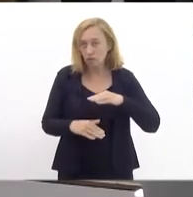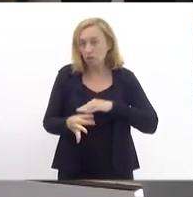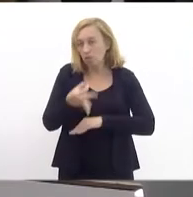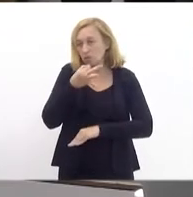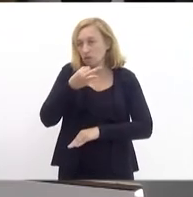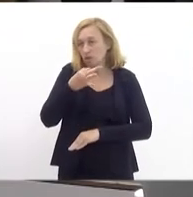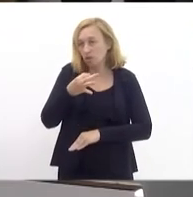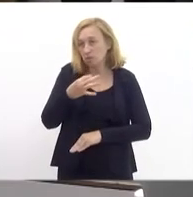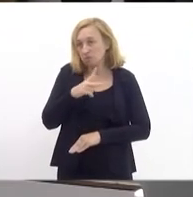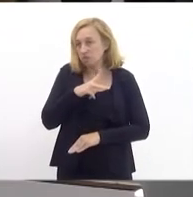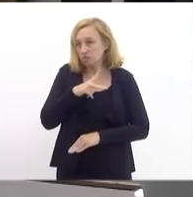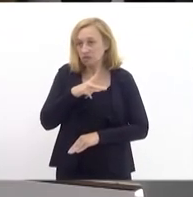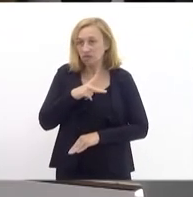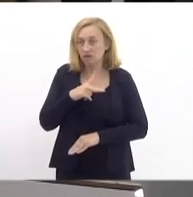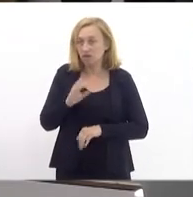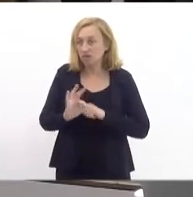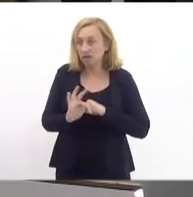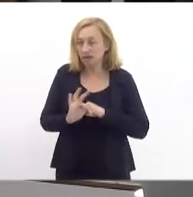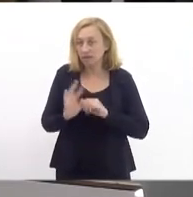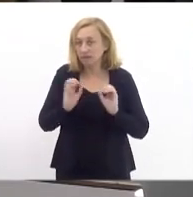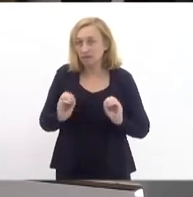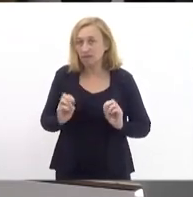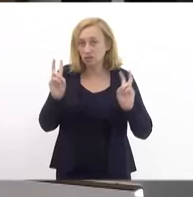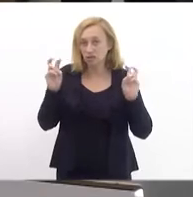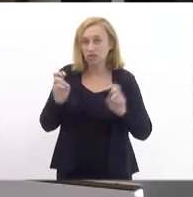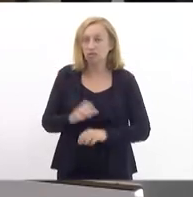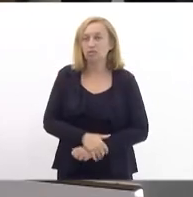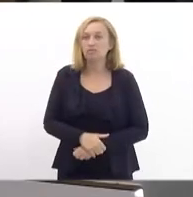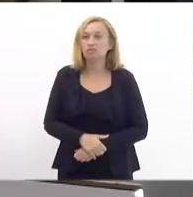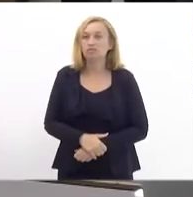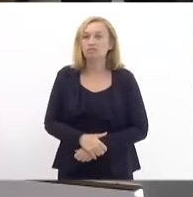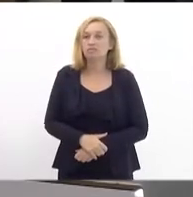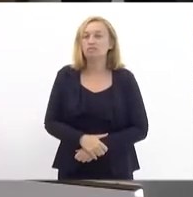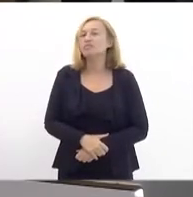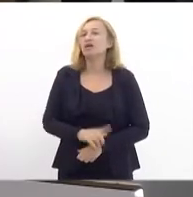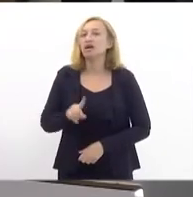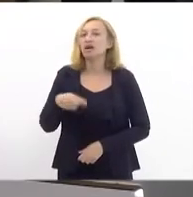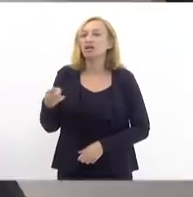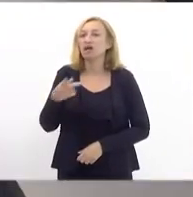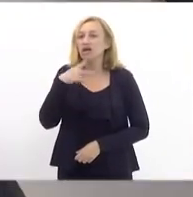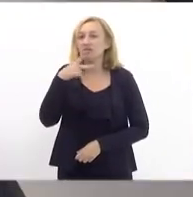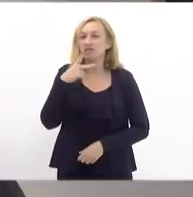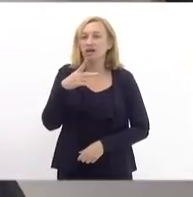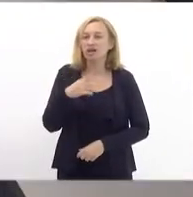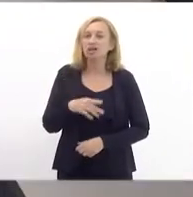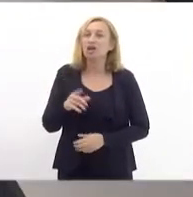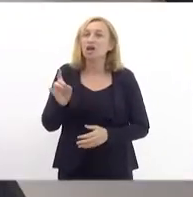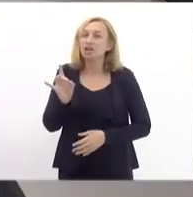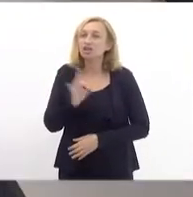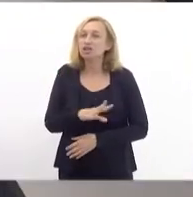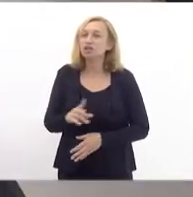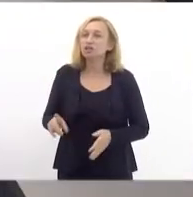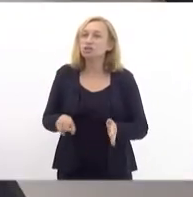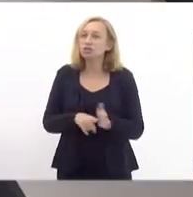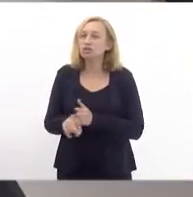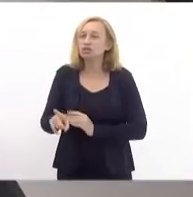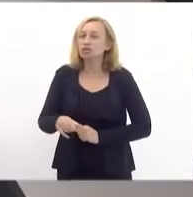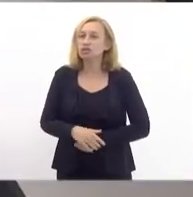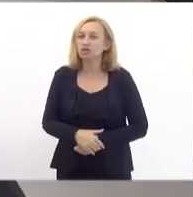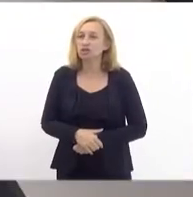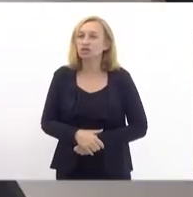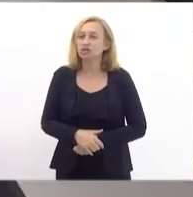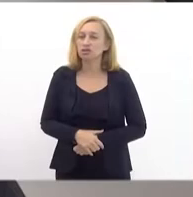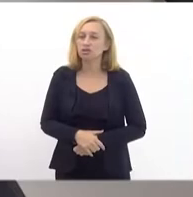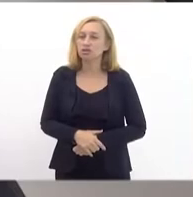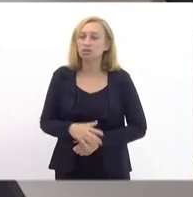opinião técnica sobre esse assunto. Tá bom, vou passar a palavra agora para o deputado. Deixa eu só fazer uma última pergunta, Lucinha, que eu queria perguntar. Eu